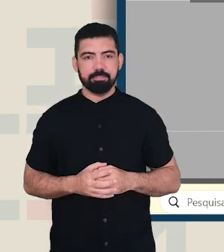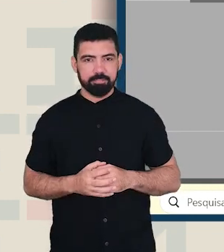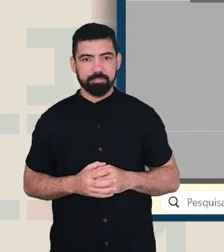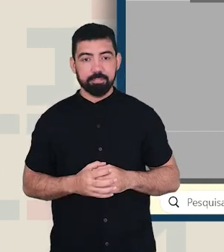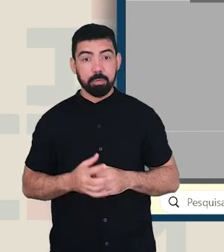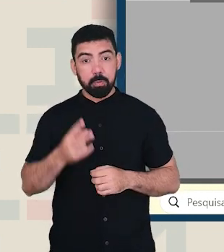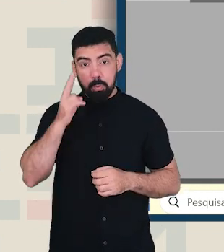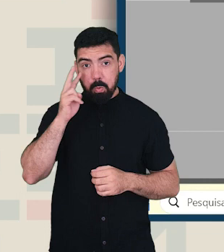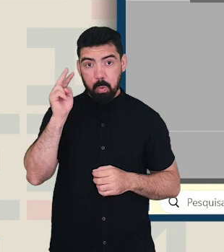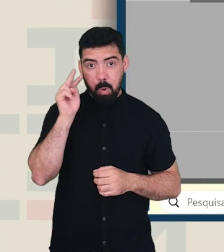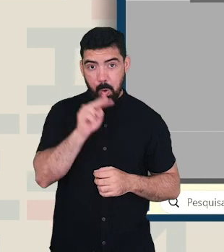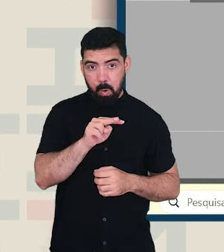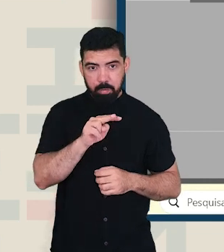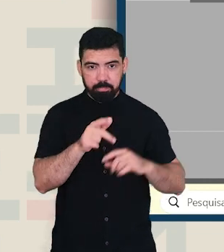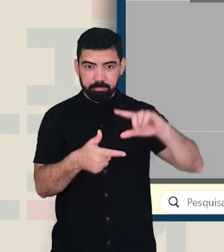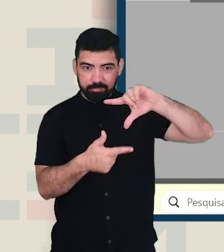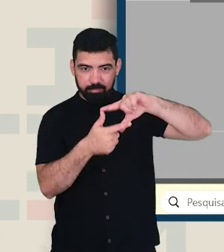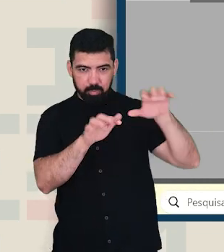de olhar